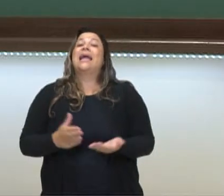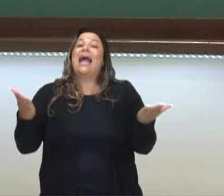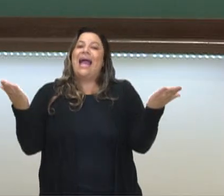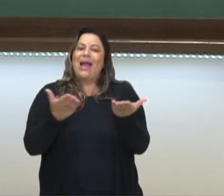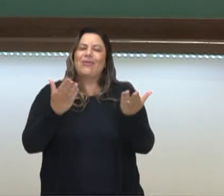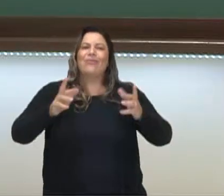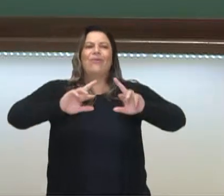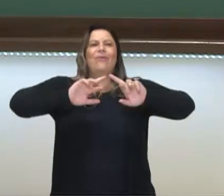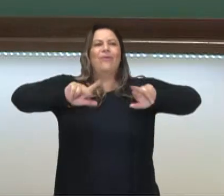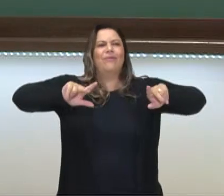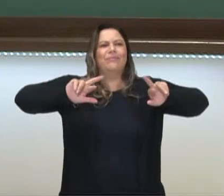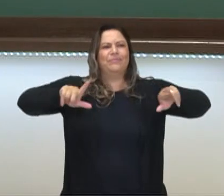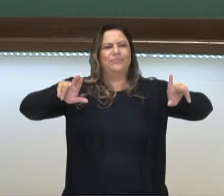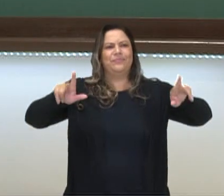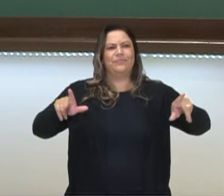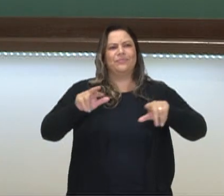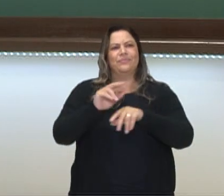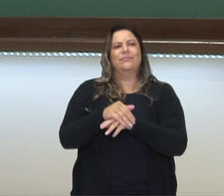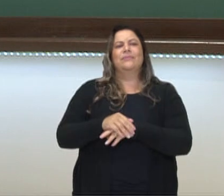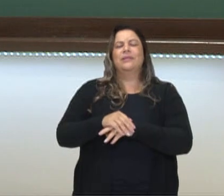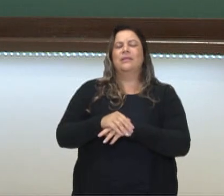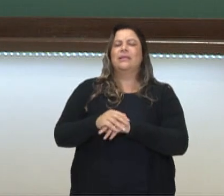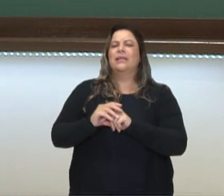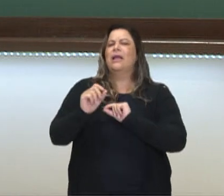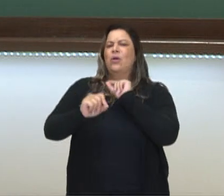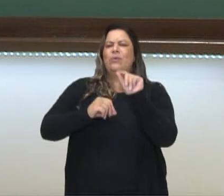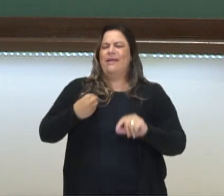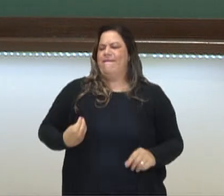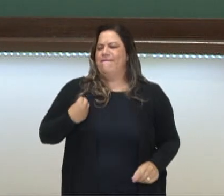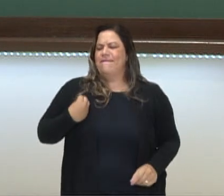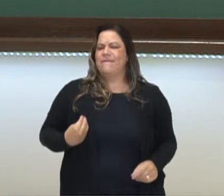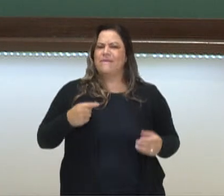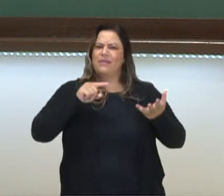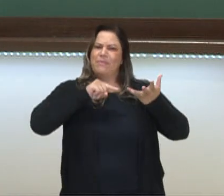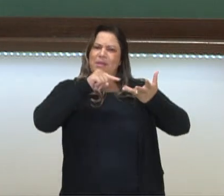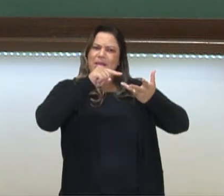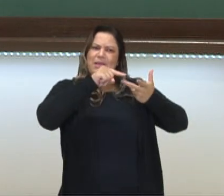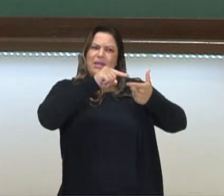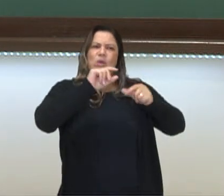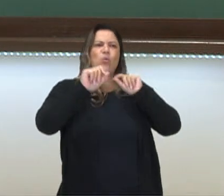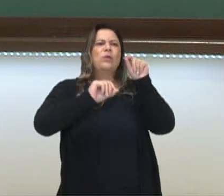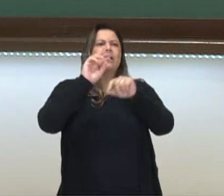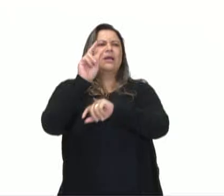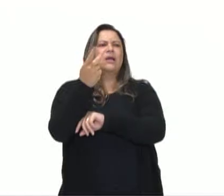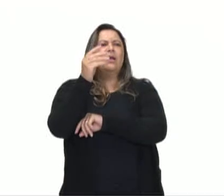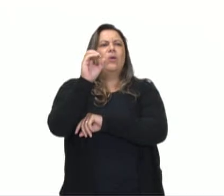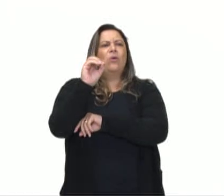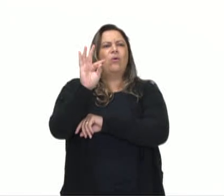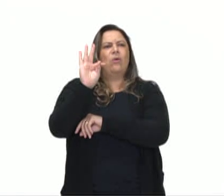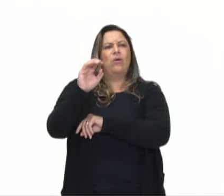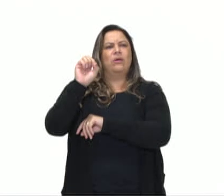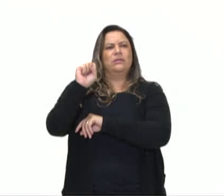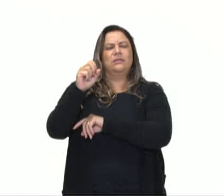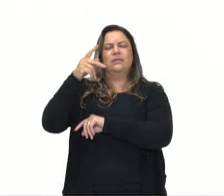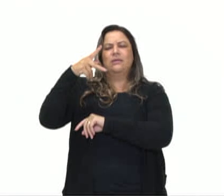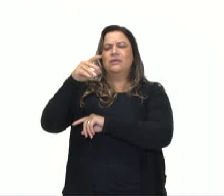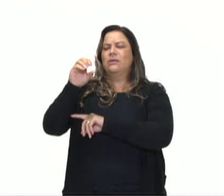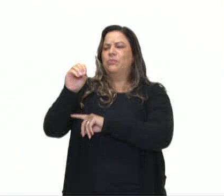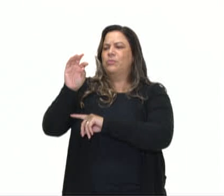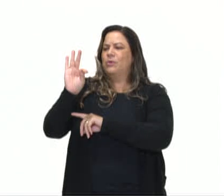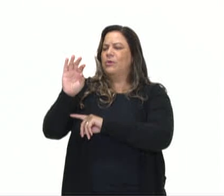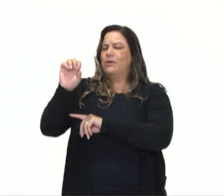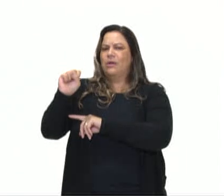dos hotspots de biodiversidade. Mas afinal de contas, o que são esses hotspots? Olha aqui na tela, ó. Áreas com